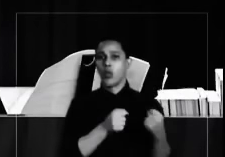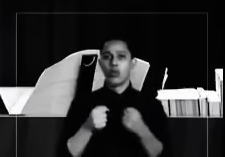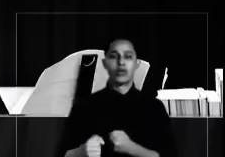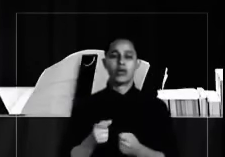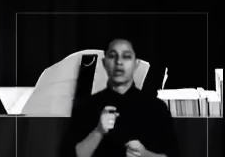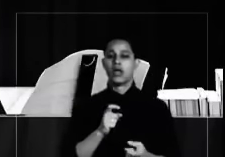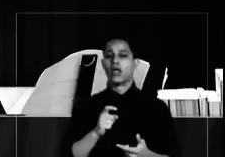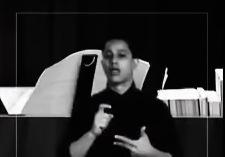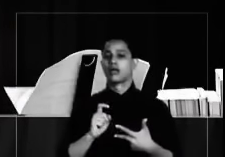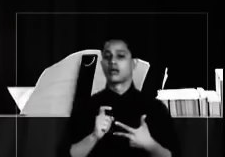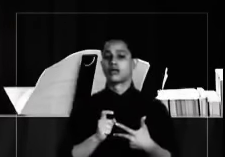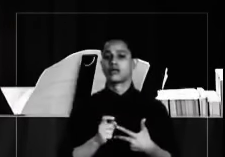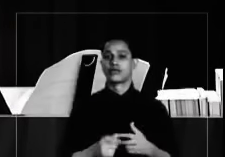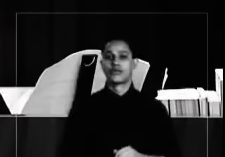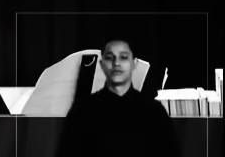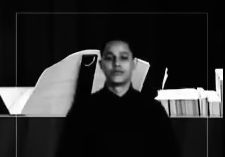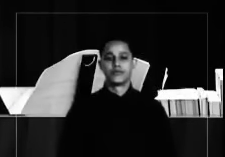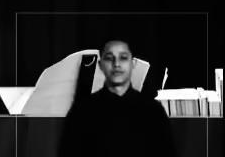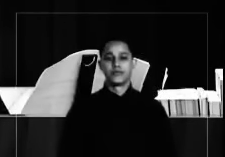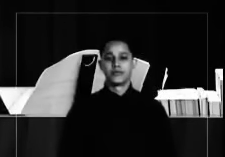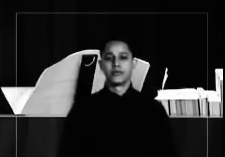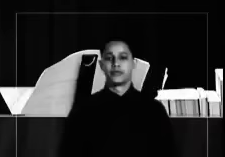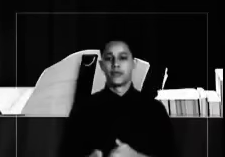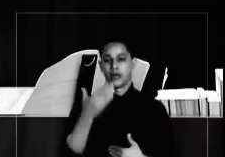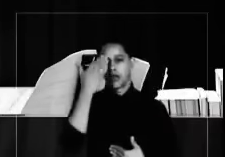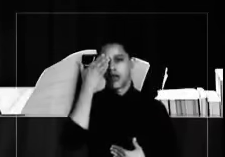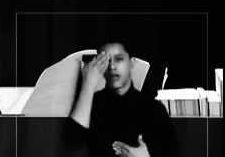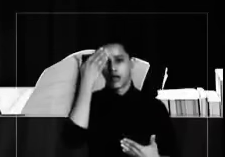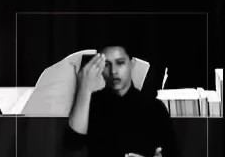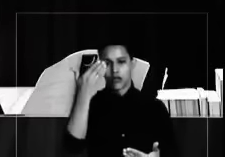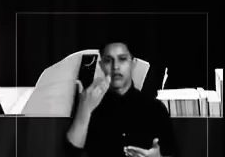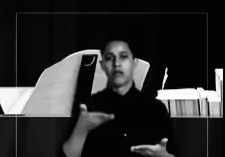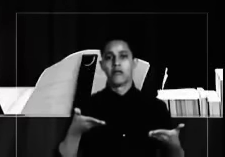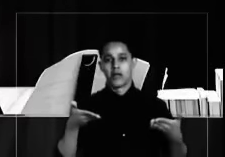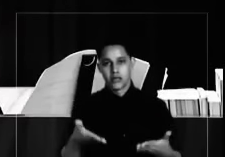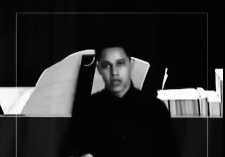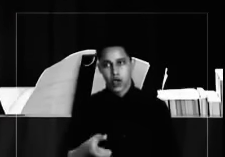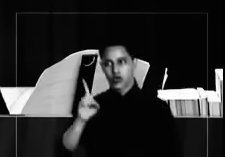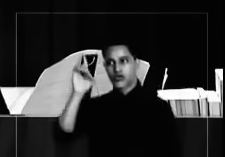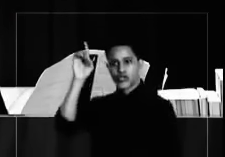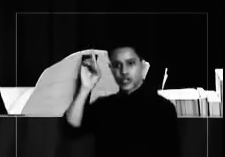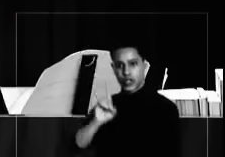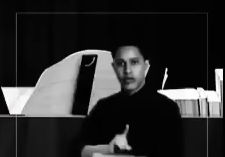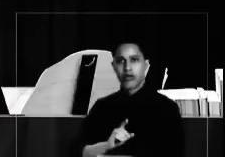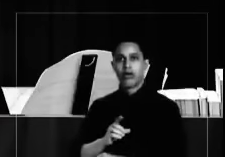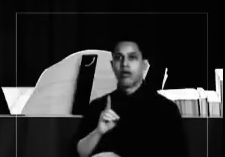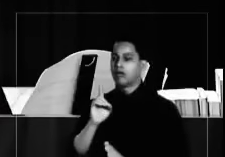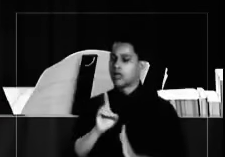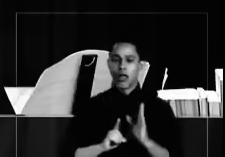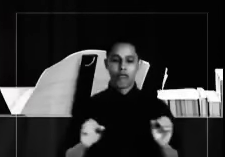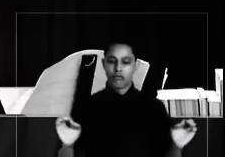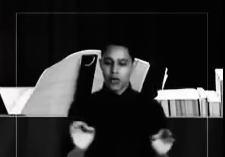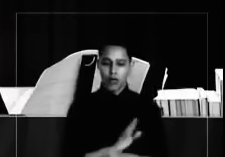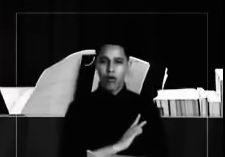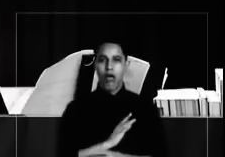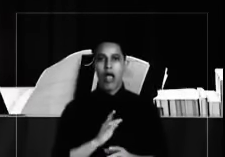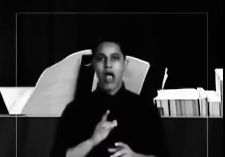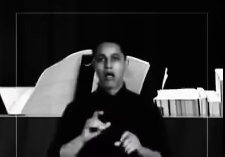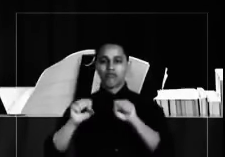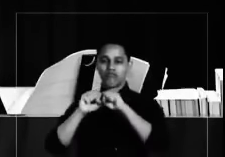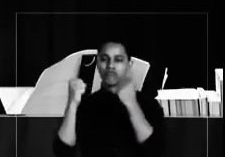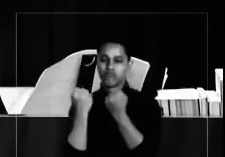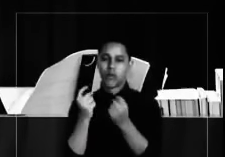legais. Então, eu convido você que está bem financeiramente, pode gastar 50 dólares por mês para apoiar, em